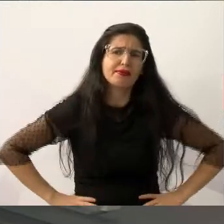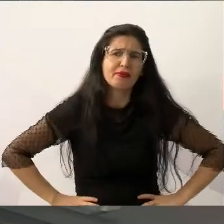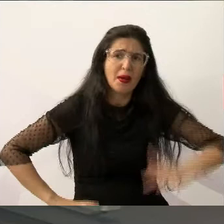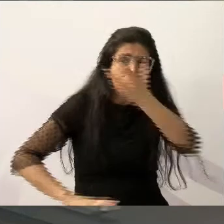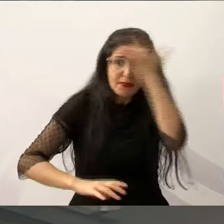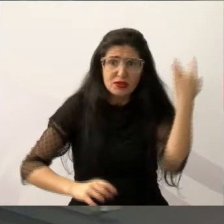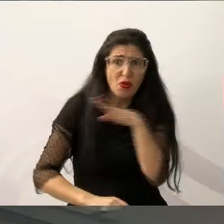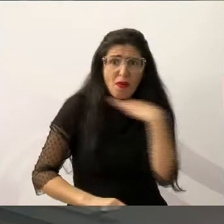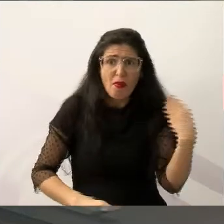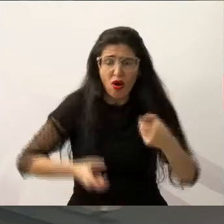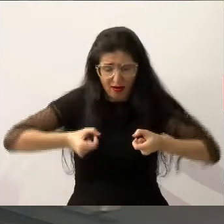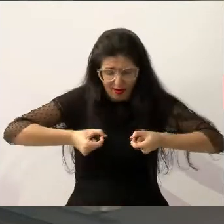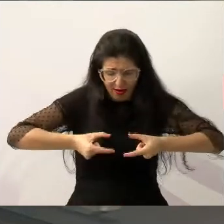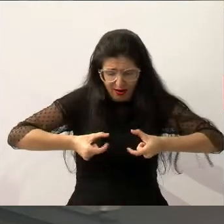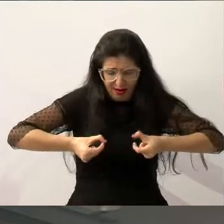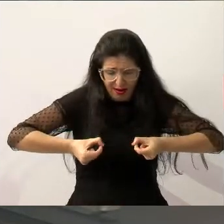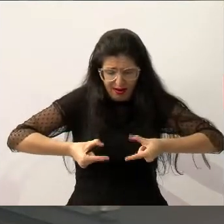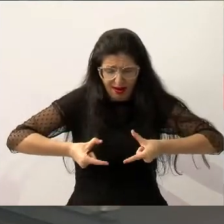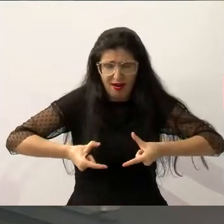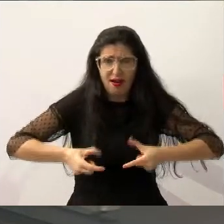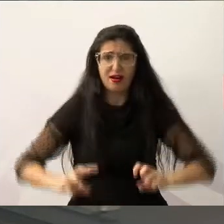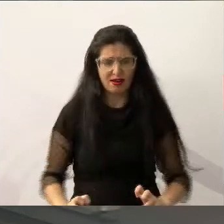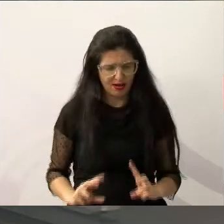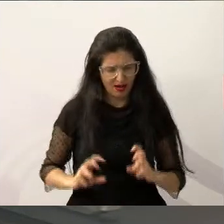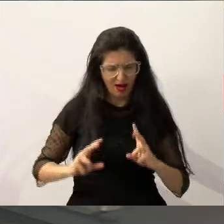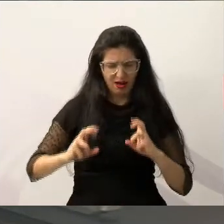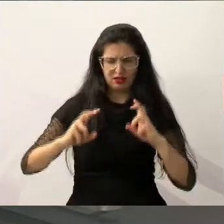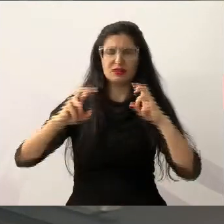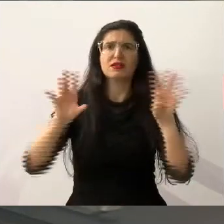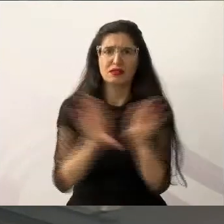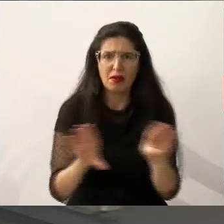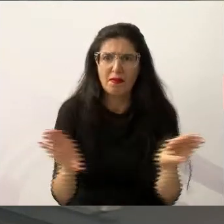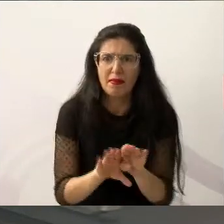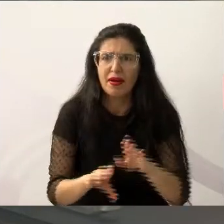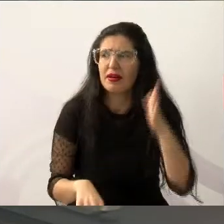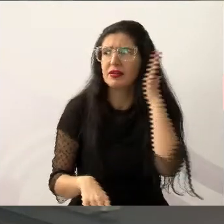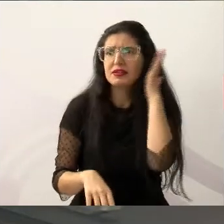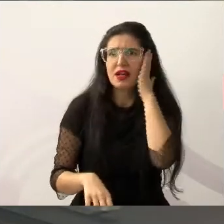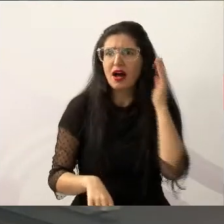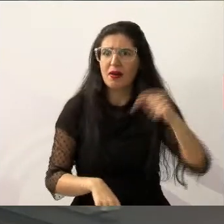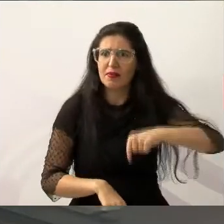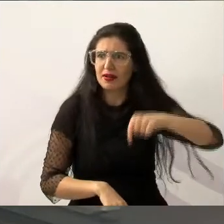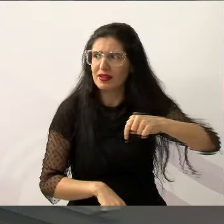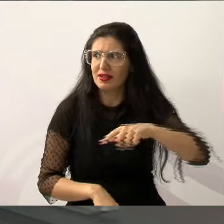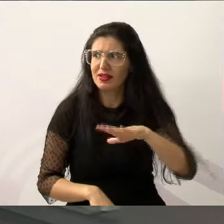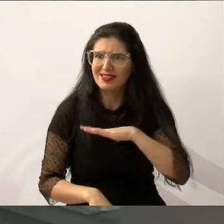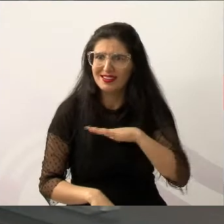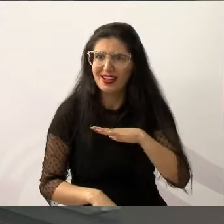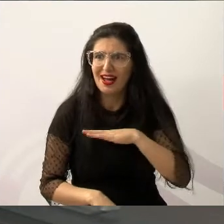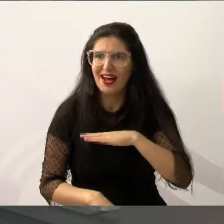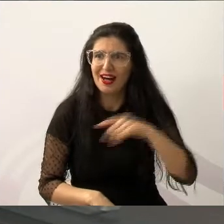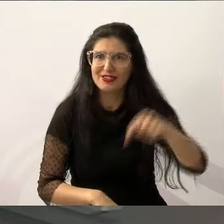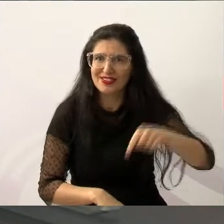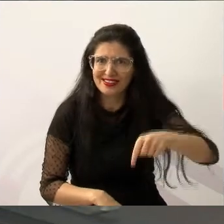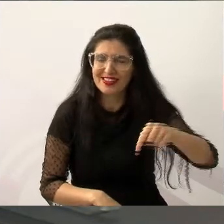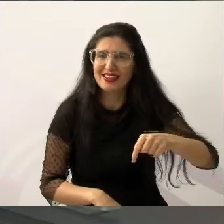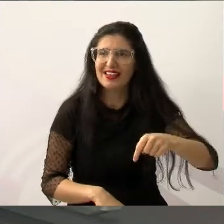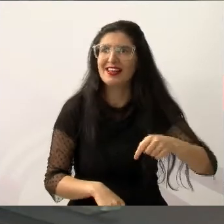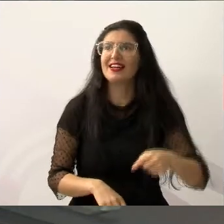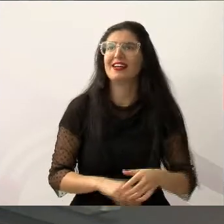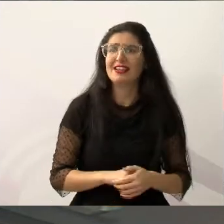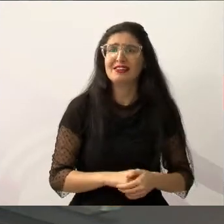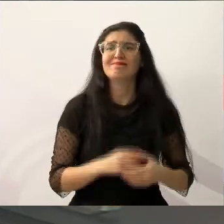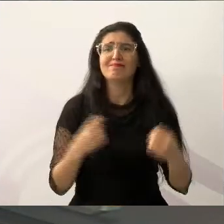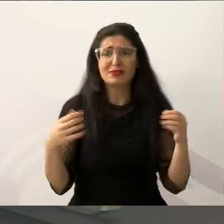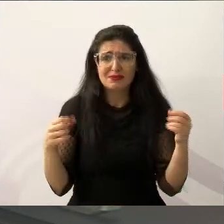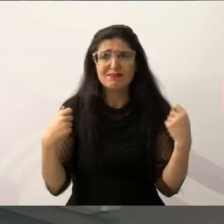o atendimento? Nós sabemos aqui na cidade quanto que nós temos que correr para a gente conseguir um atendimento de pessoas que